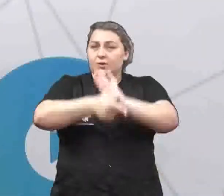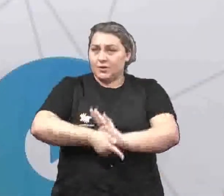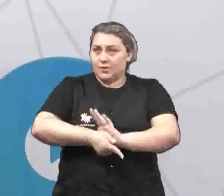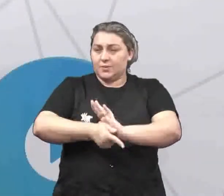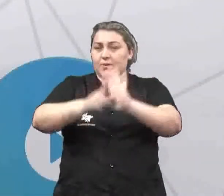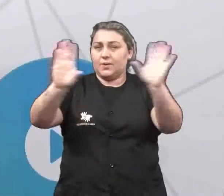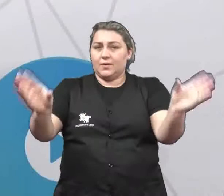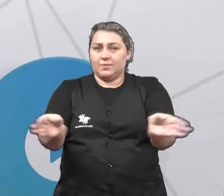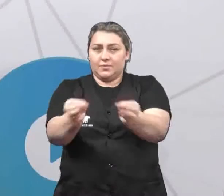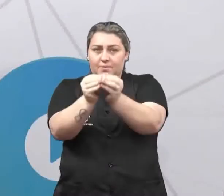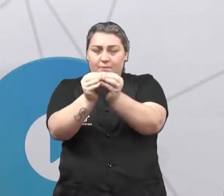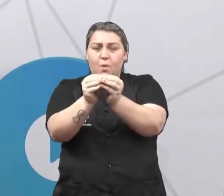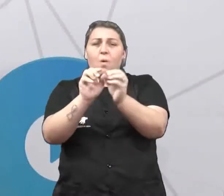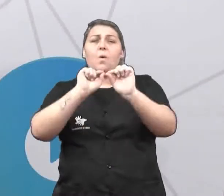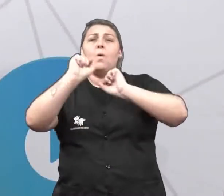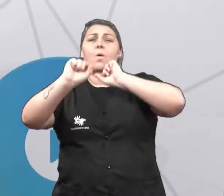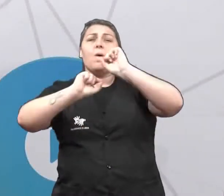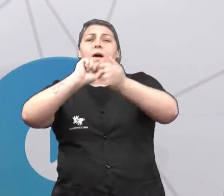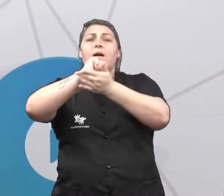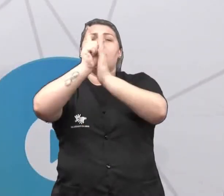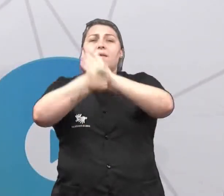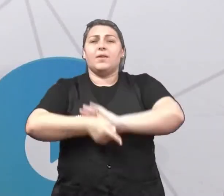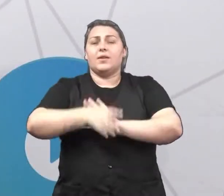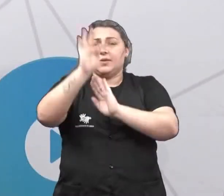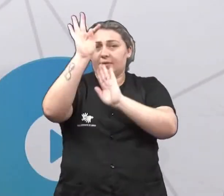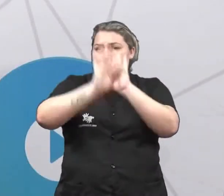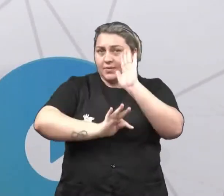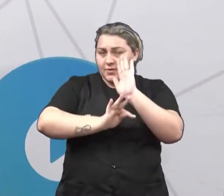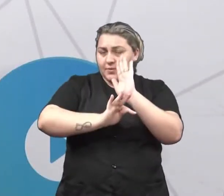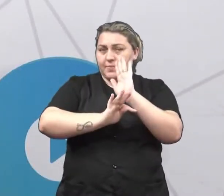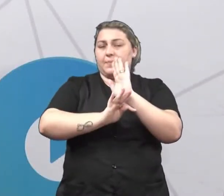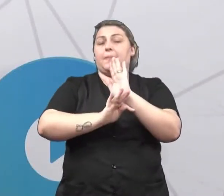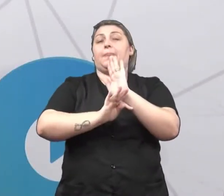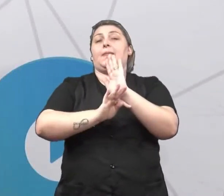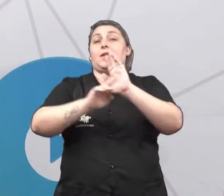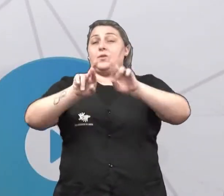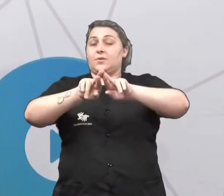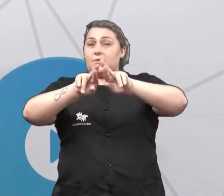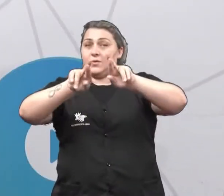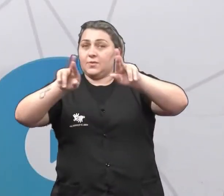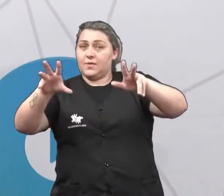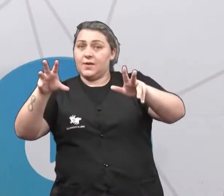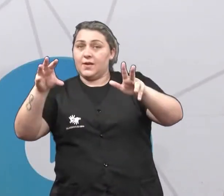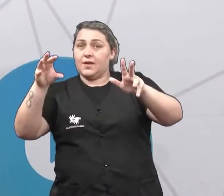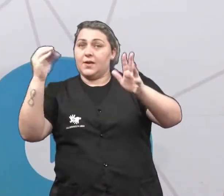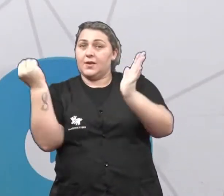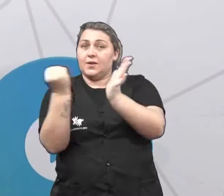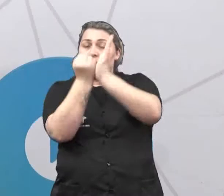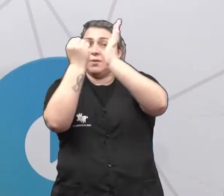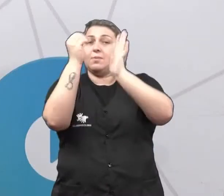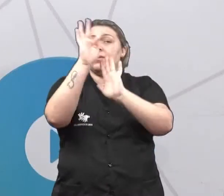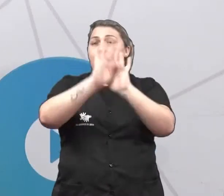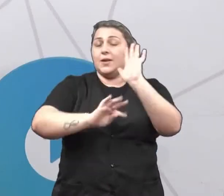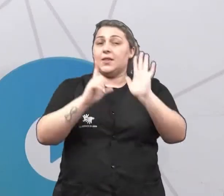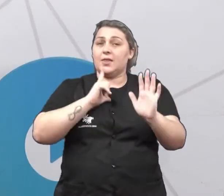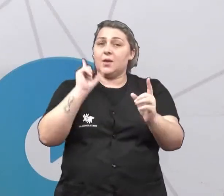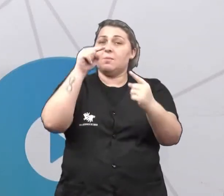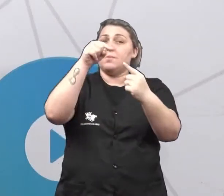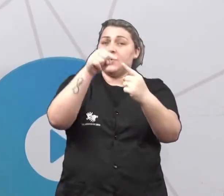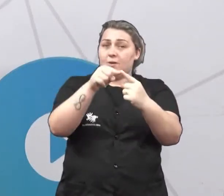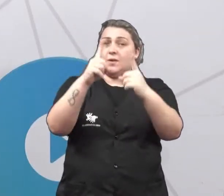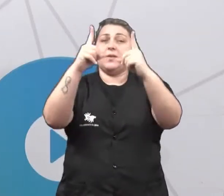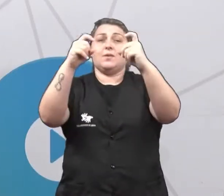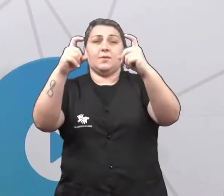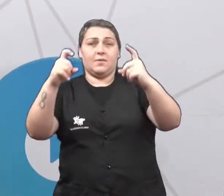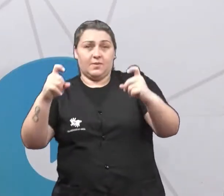Então, resumindo aí, o que são os gêneros textuais? Os gêneros textuais são aqueles diferentes tipos de texto que têm objetivos